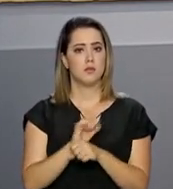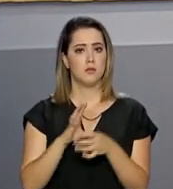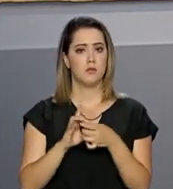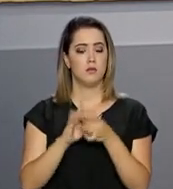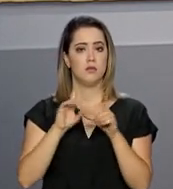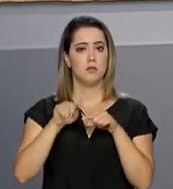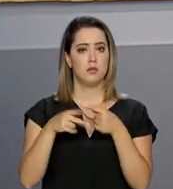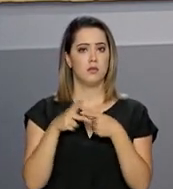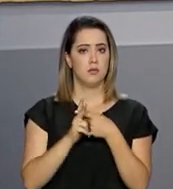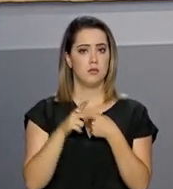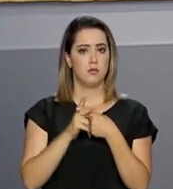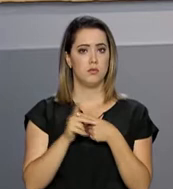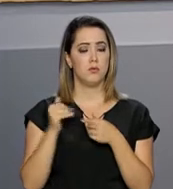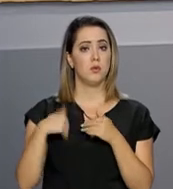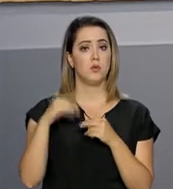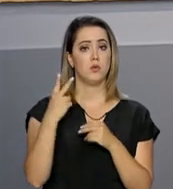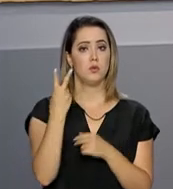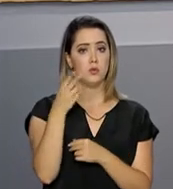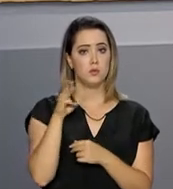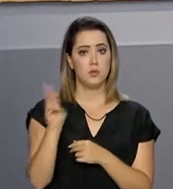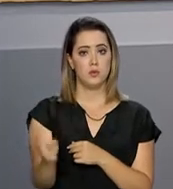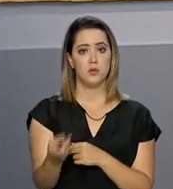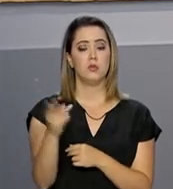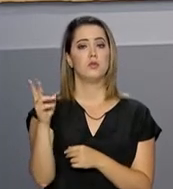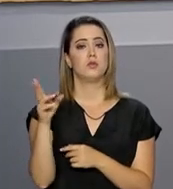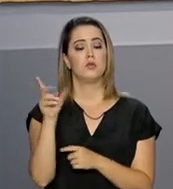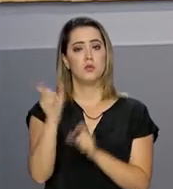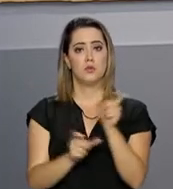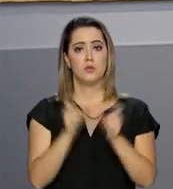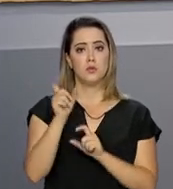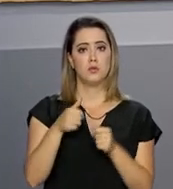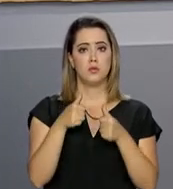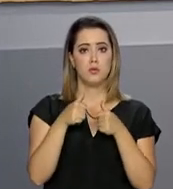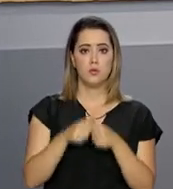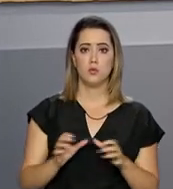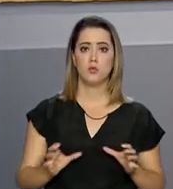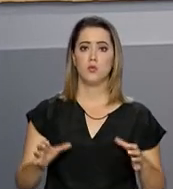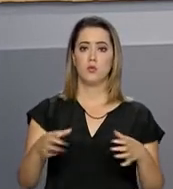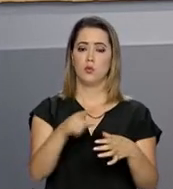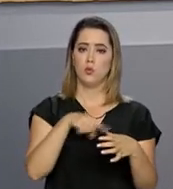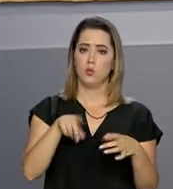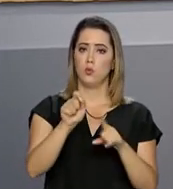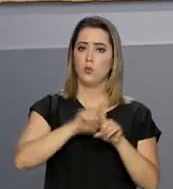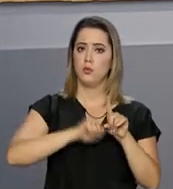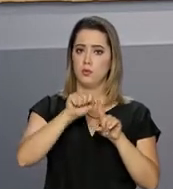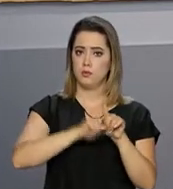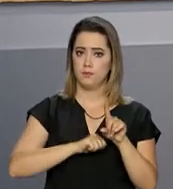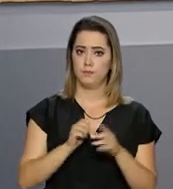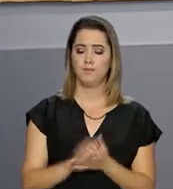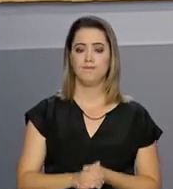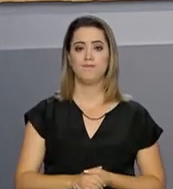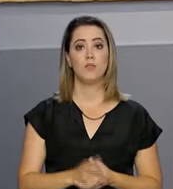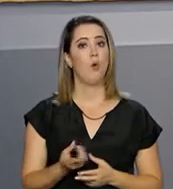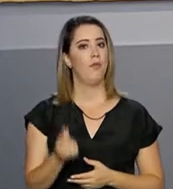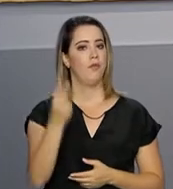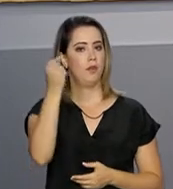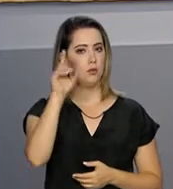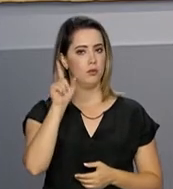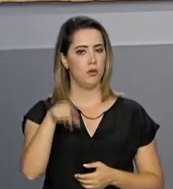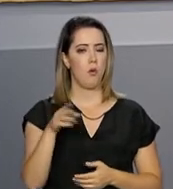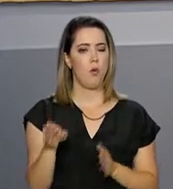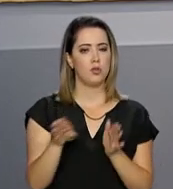após as correções mais de 2 milhões de contribuintes estão no lote deste mês o montante depositado